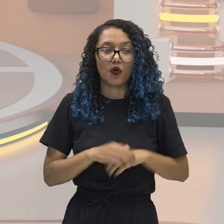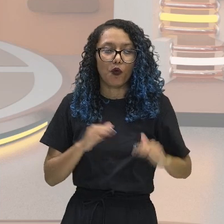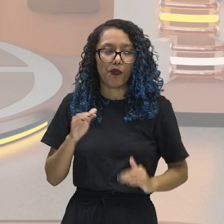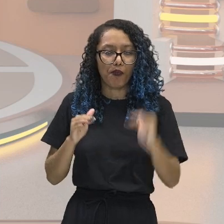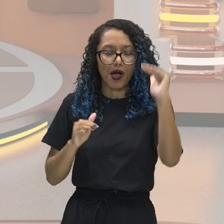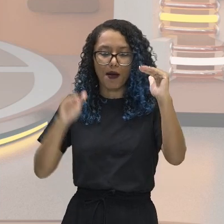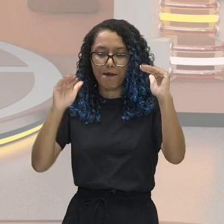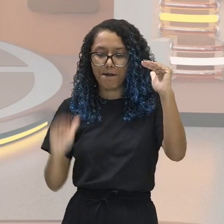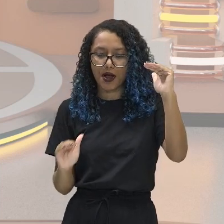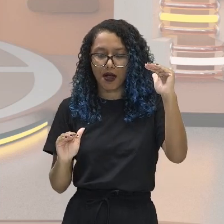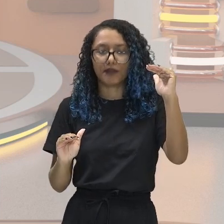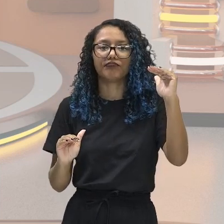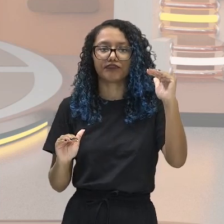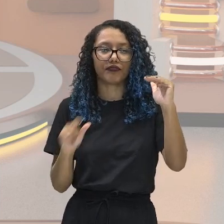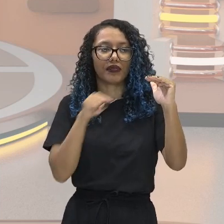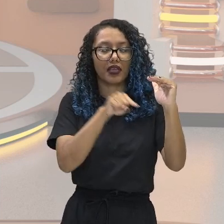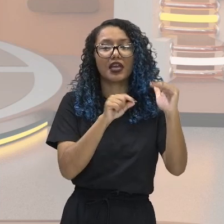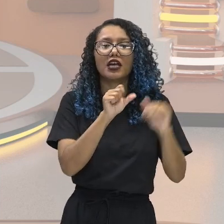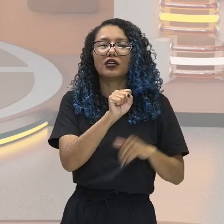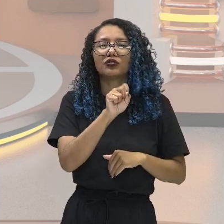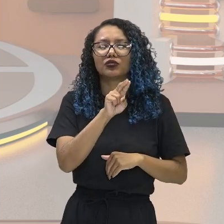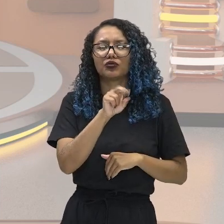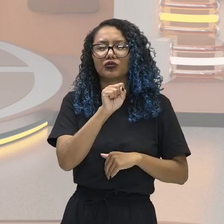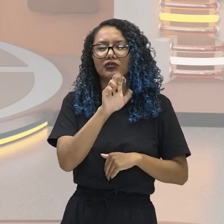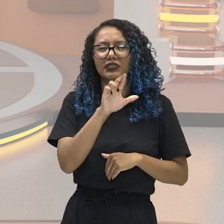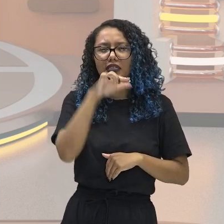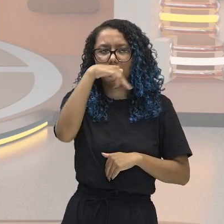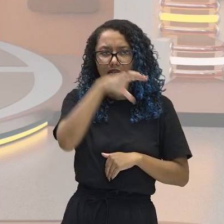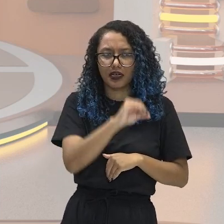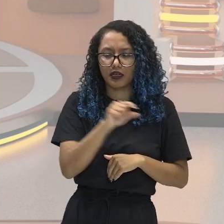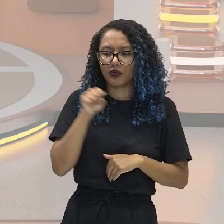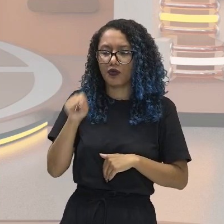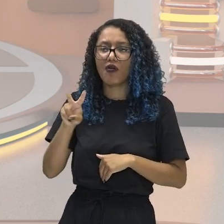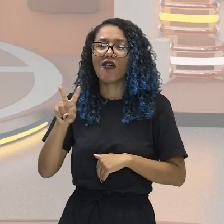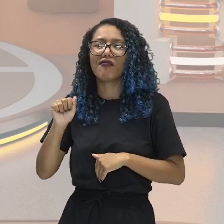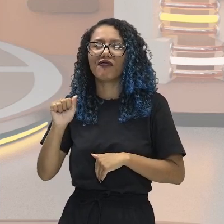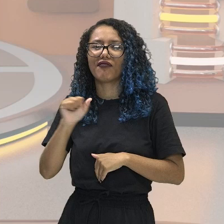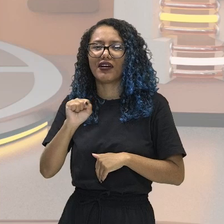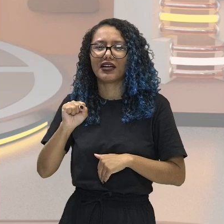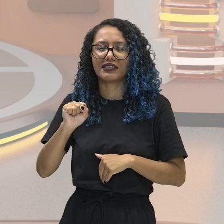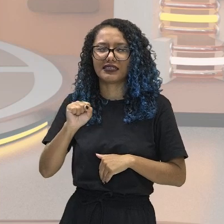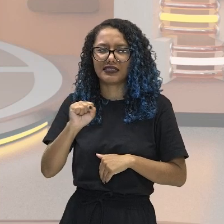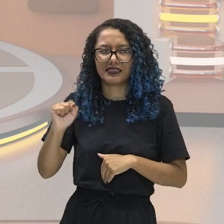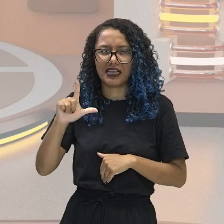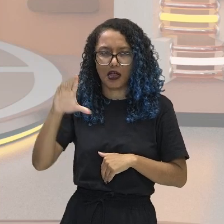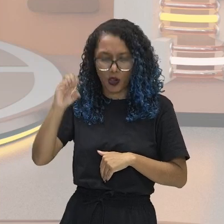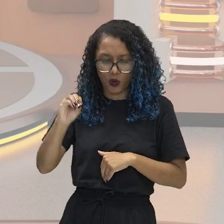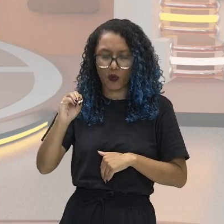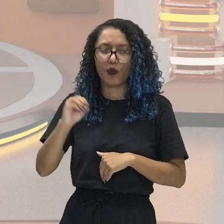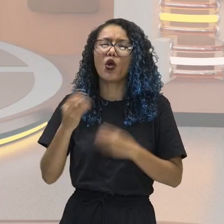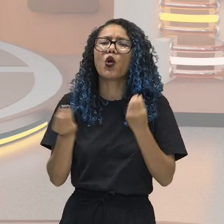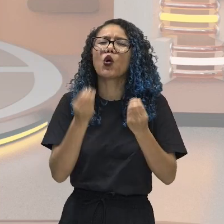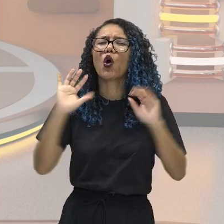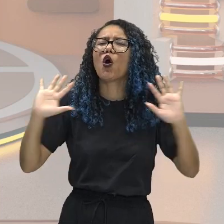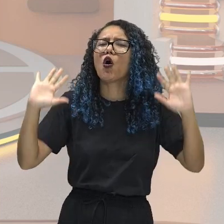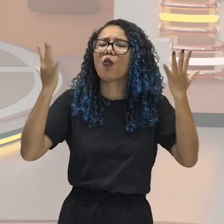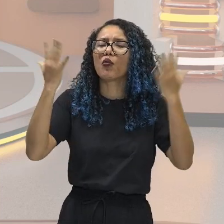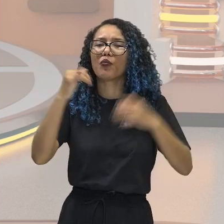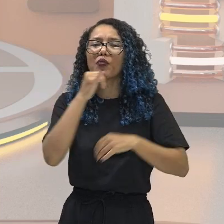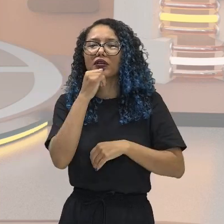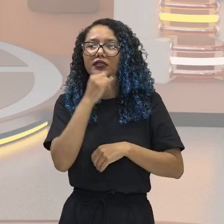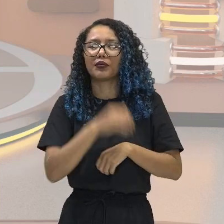em suzerano e vassalo. Gente, era interessante que essa cerimônia consistia basicamente em o senhor